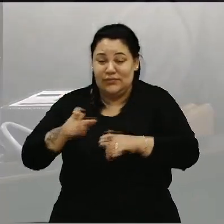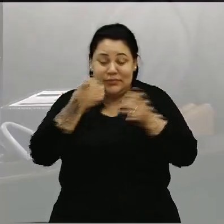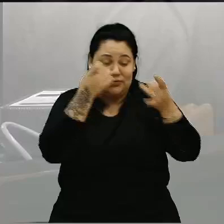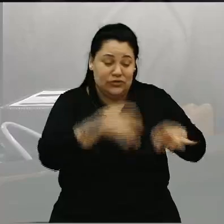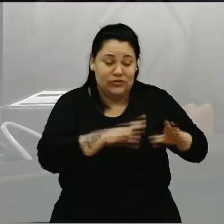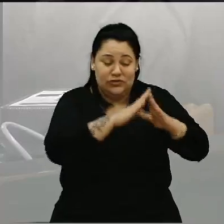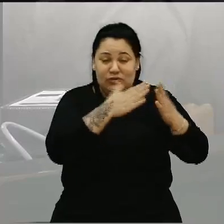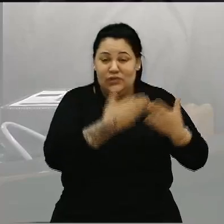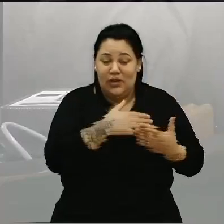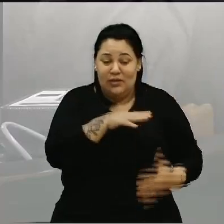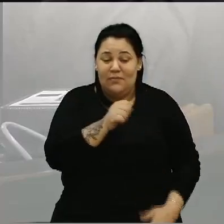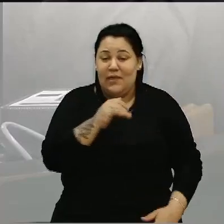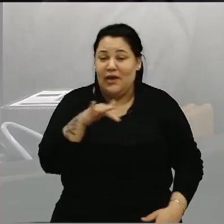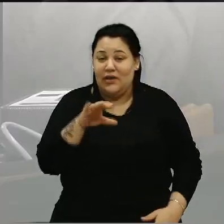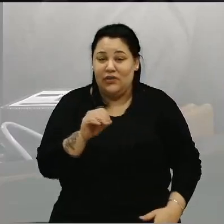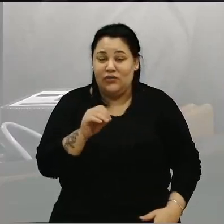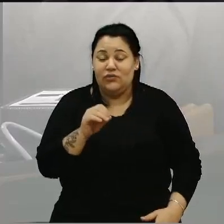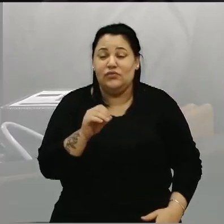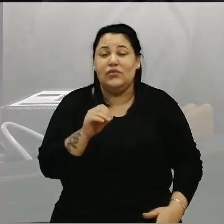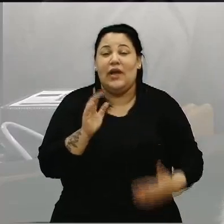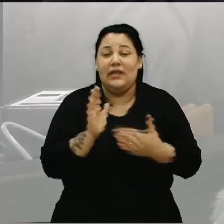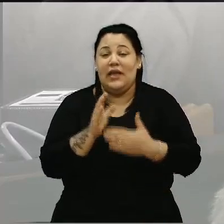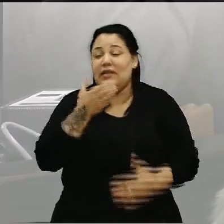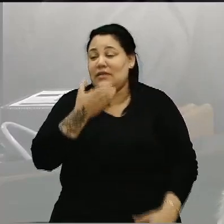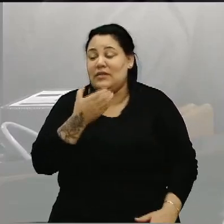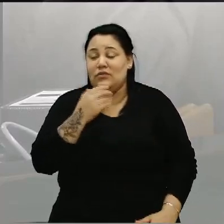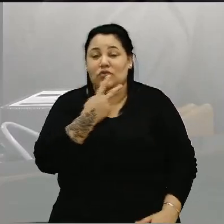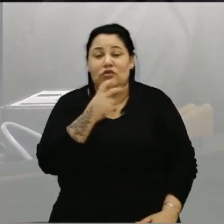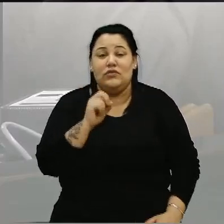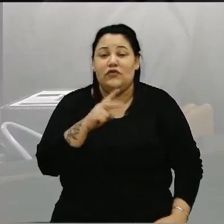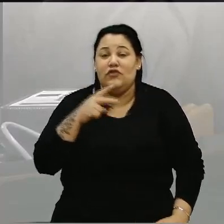a dezembro de 2023, tivemos